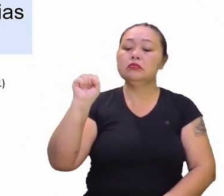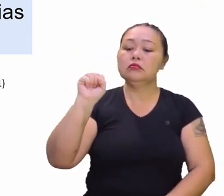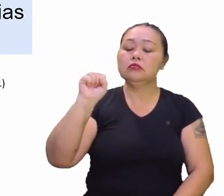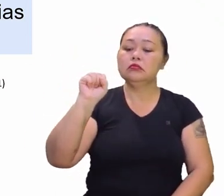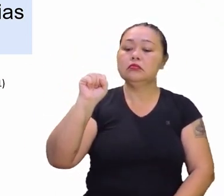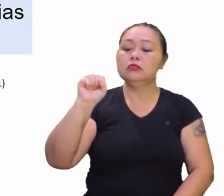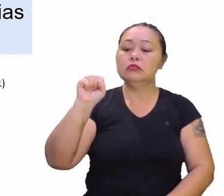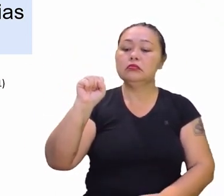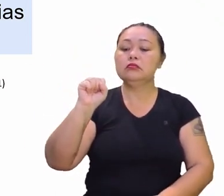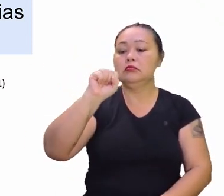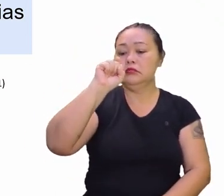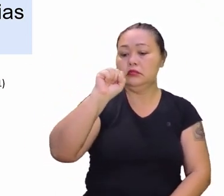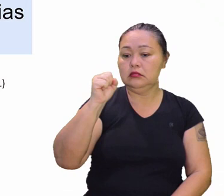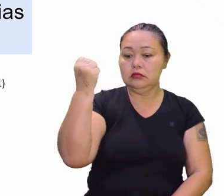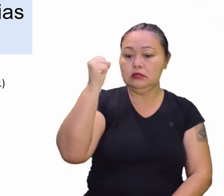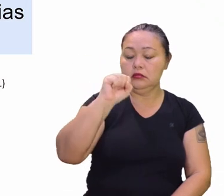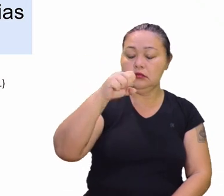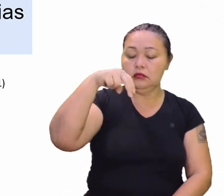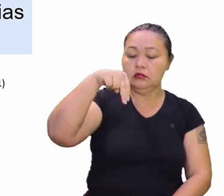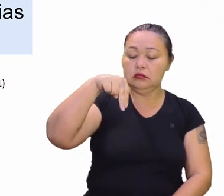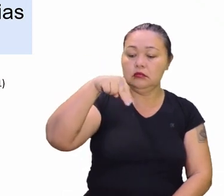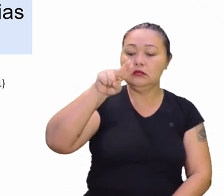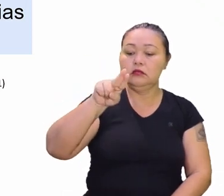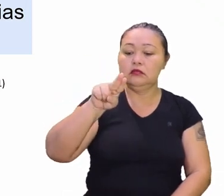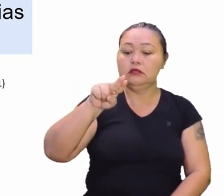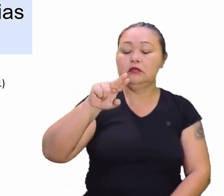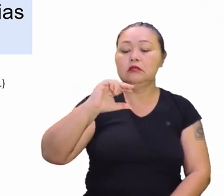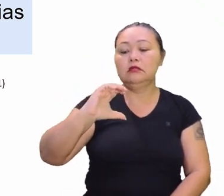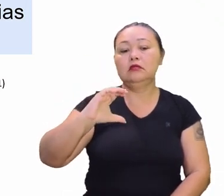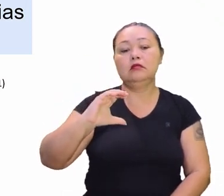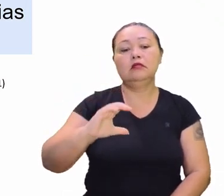favor. SNUC.